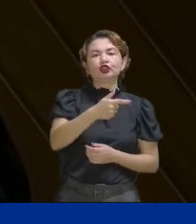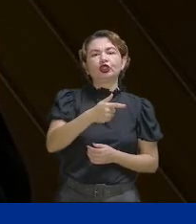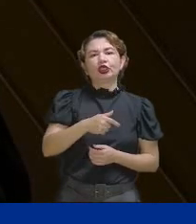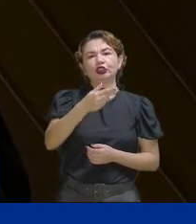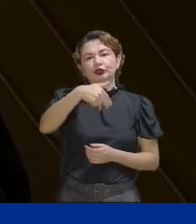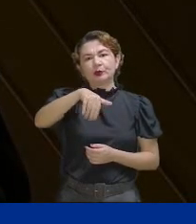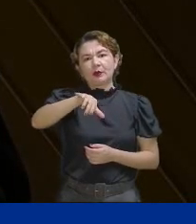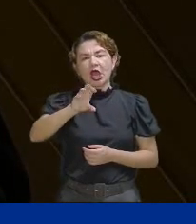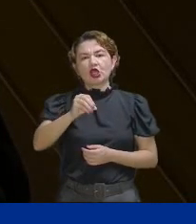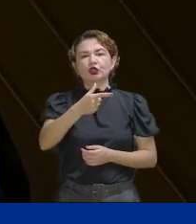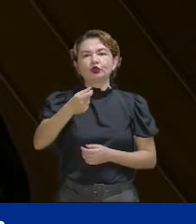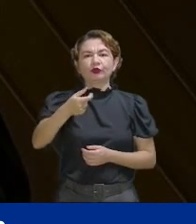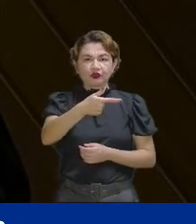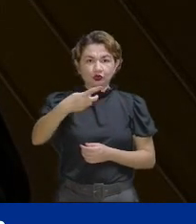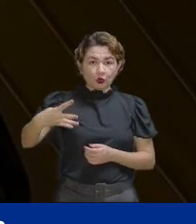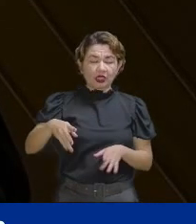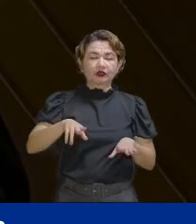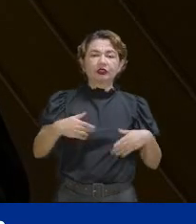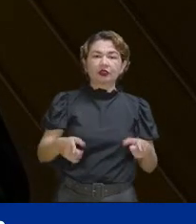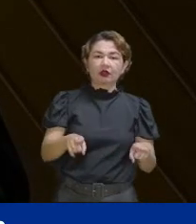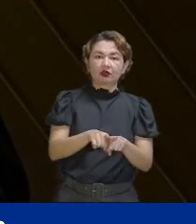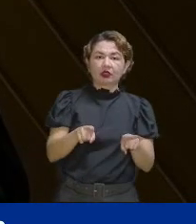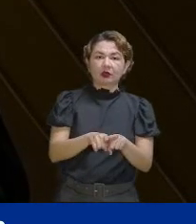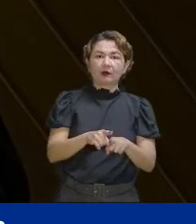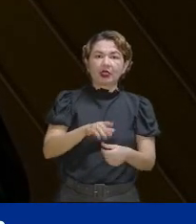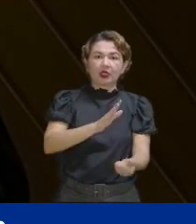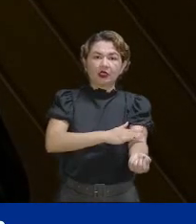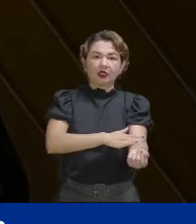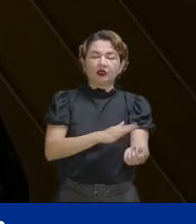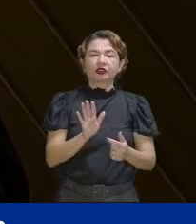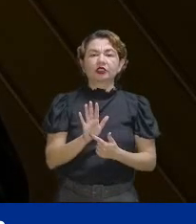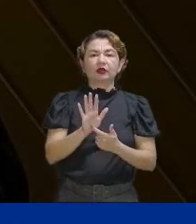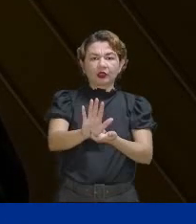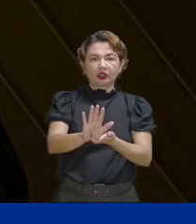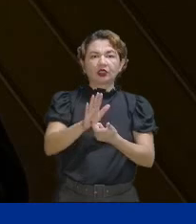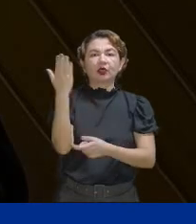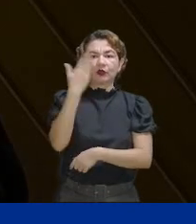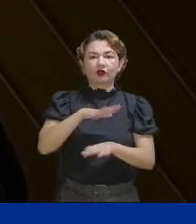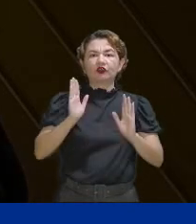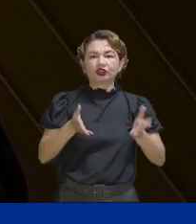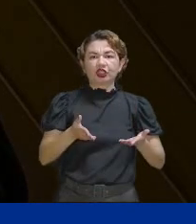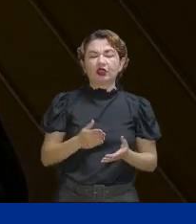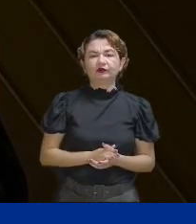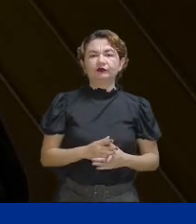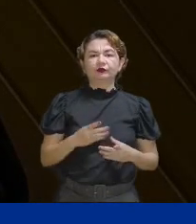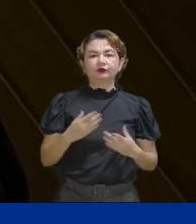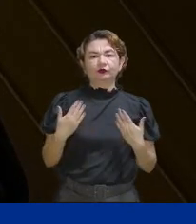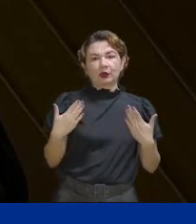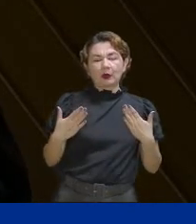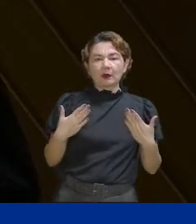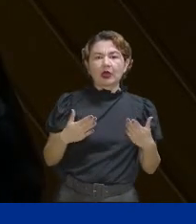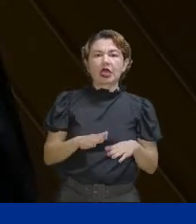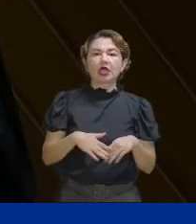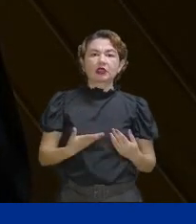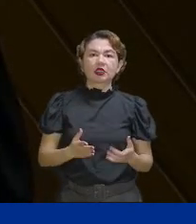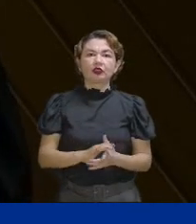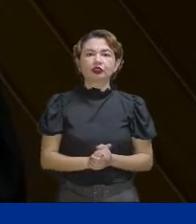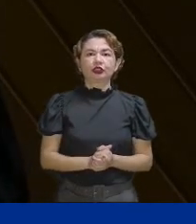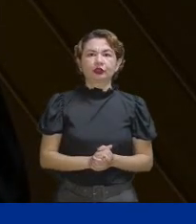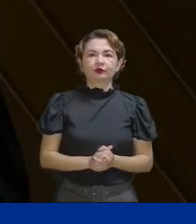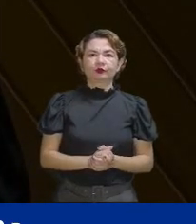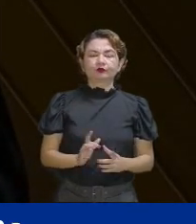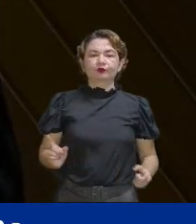2/5/2024. No presente caso, além do vício na apresentação das provas já debatido, a única ligação direta